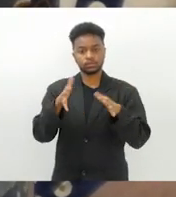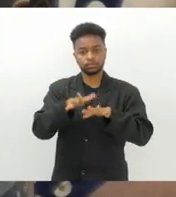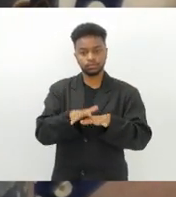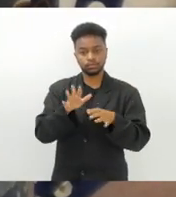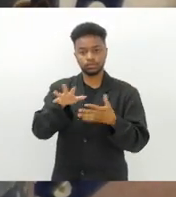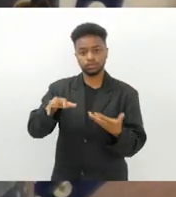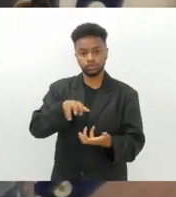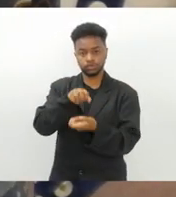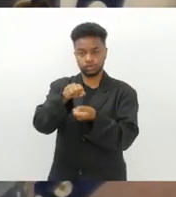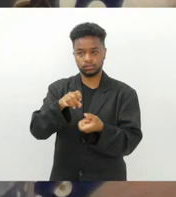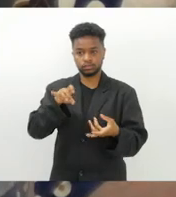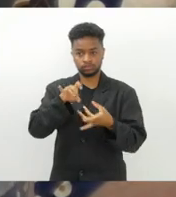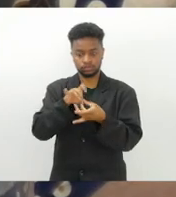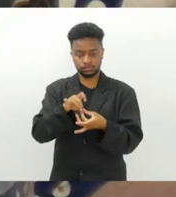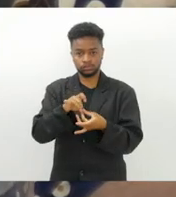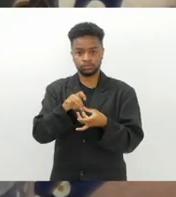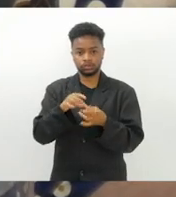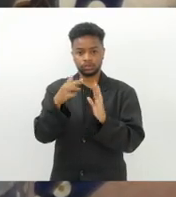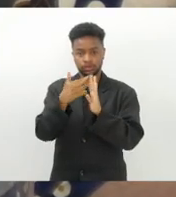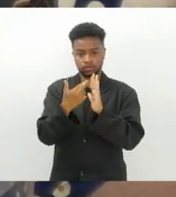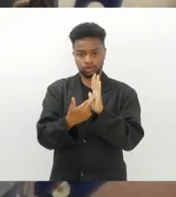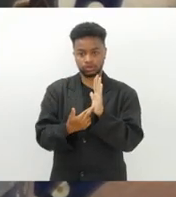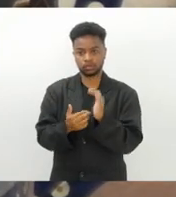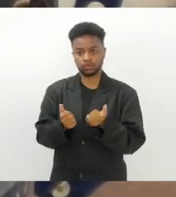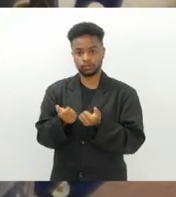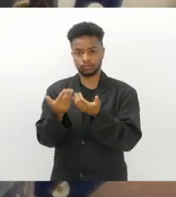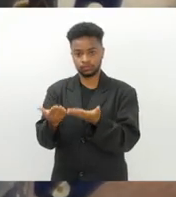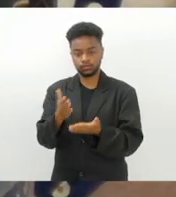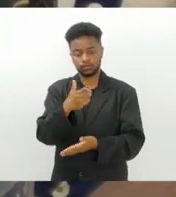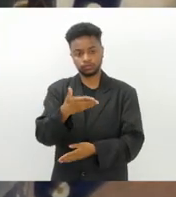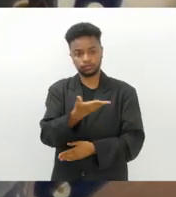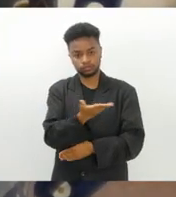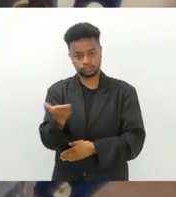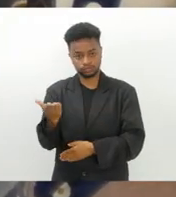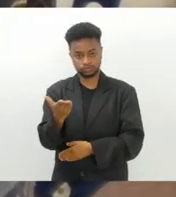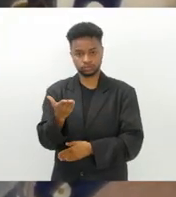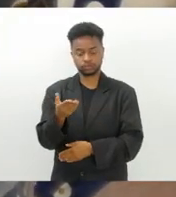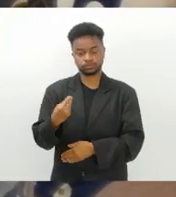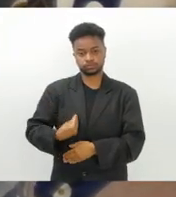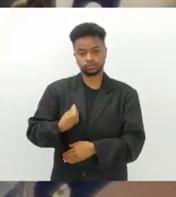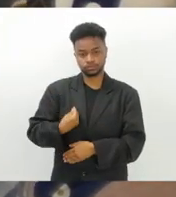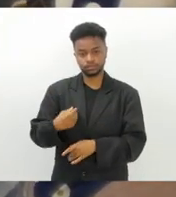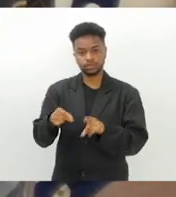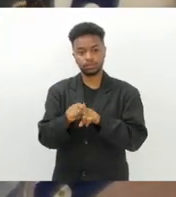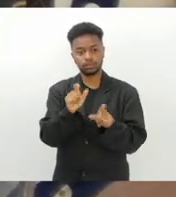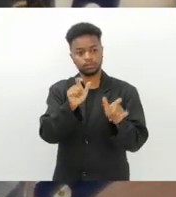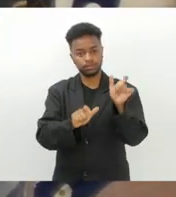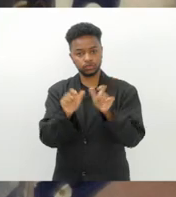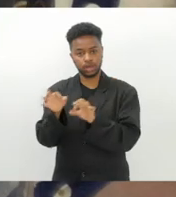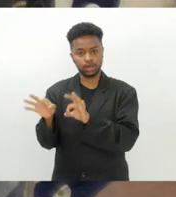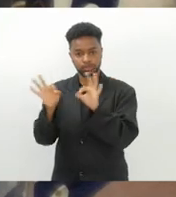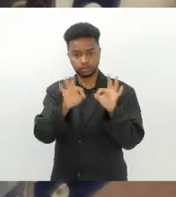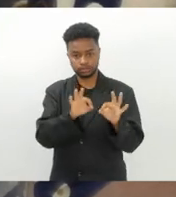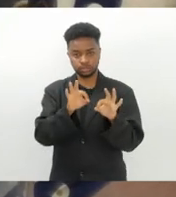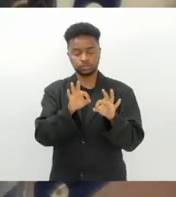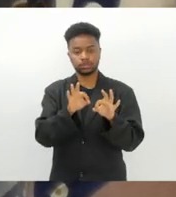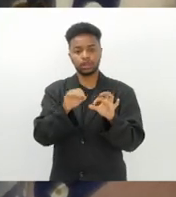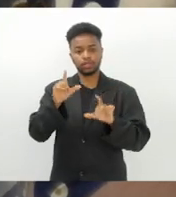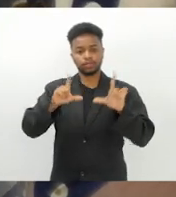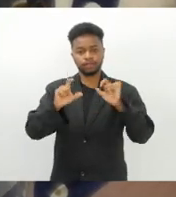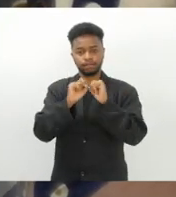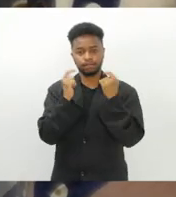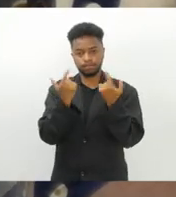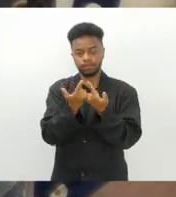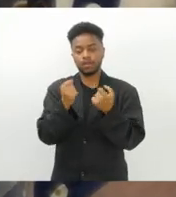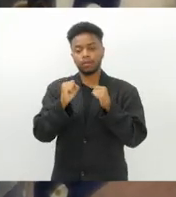sustentabilidade por meio do decálogo das oferendas. Os irmãos que estão aqui presentes, quem está nos acompanhando aí por meio da transmissão da TV Alerj, pode entrar em